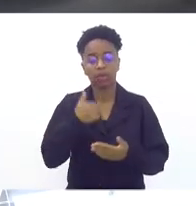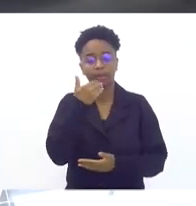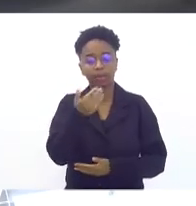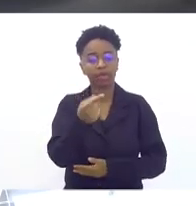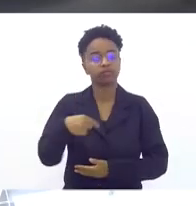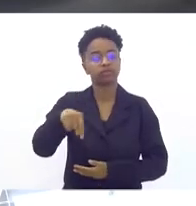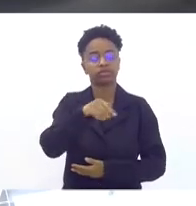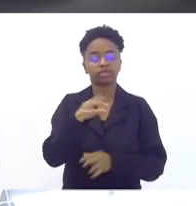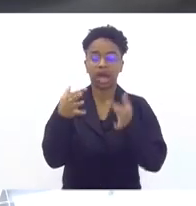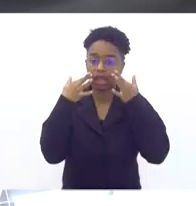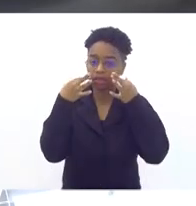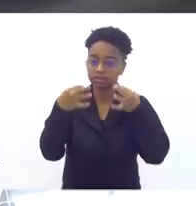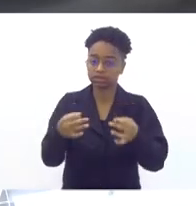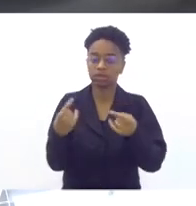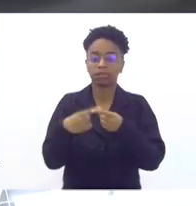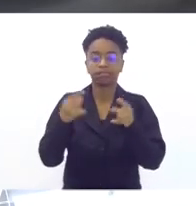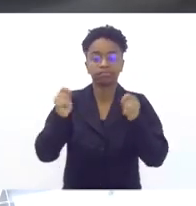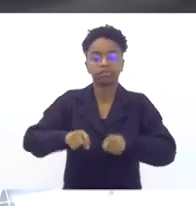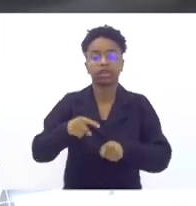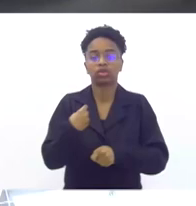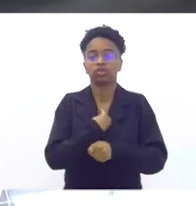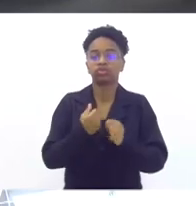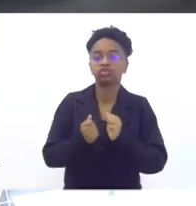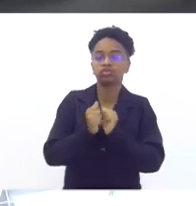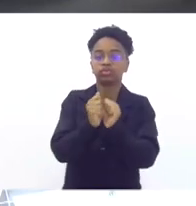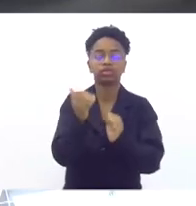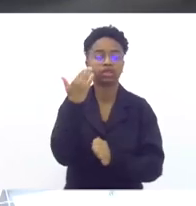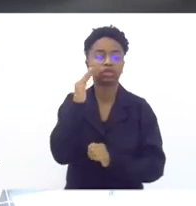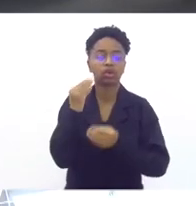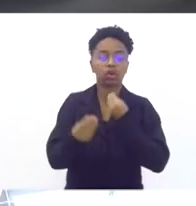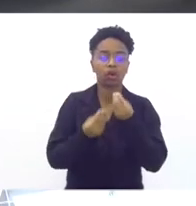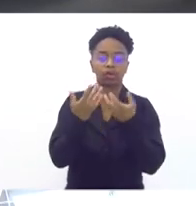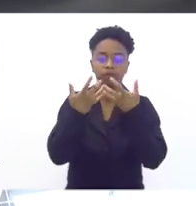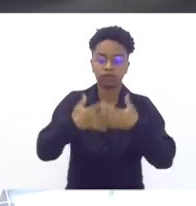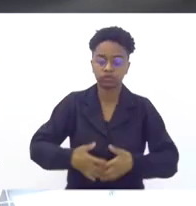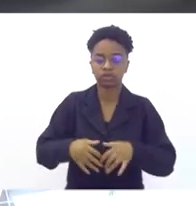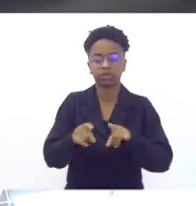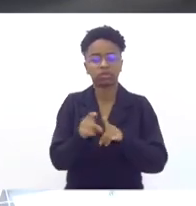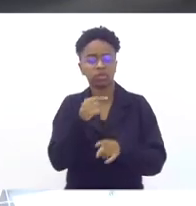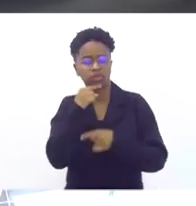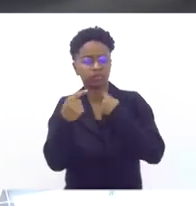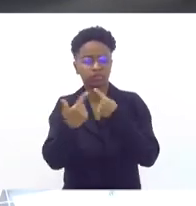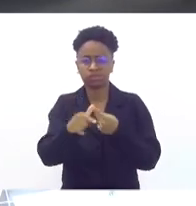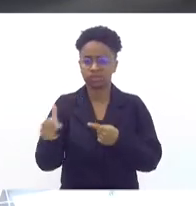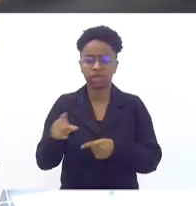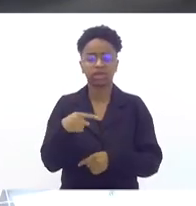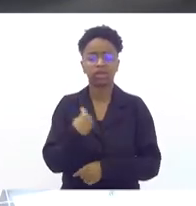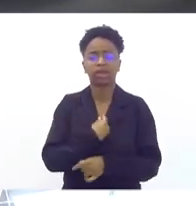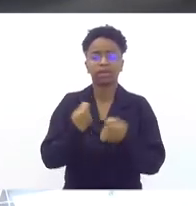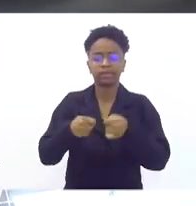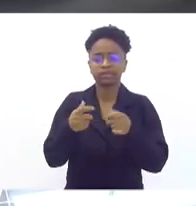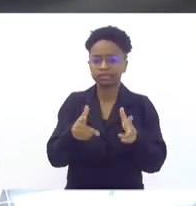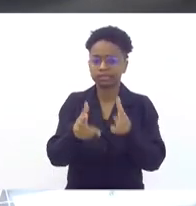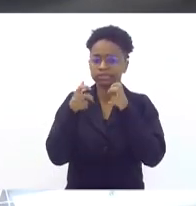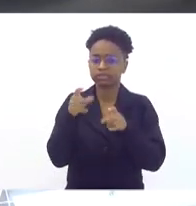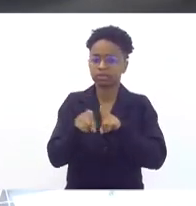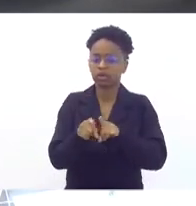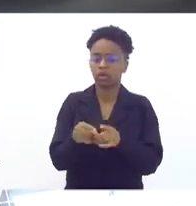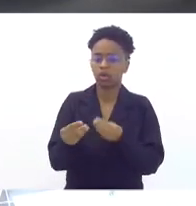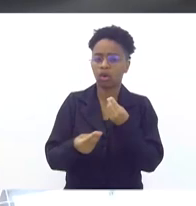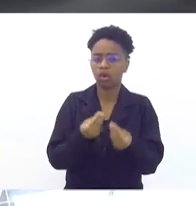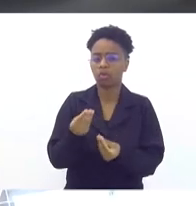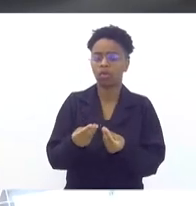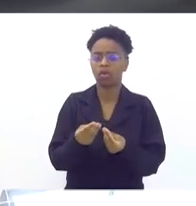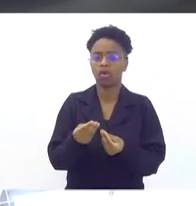para que juntos possamos entender como funciona isso e Sem dúvida nenhuma da Novos Rumos e olhar também pela guarda municipal como vossa excelência